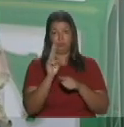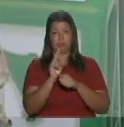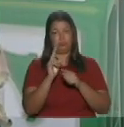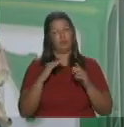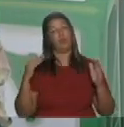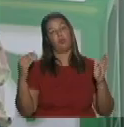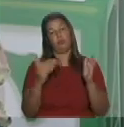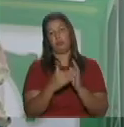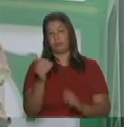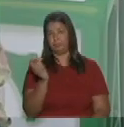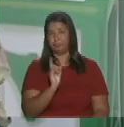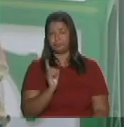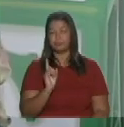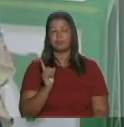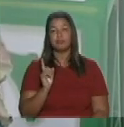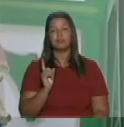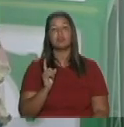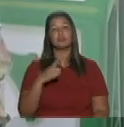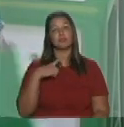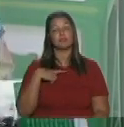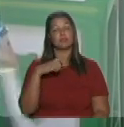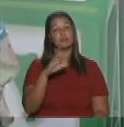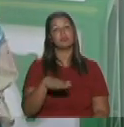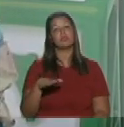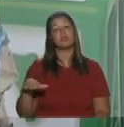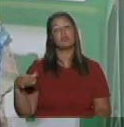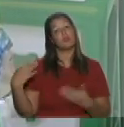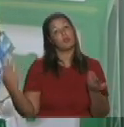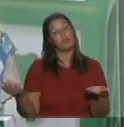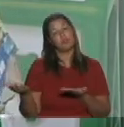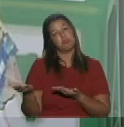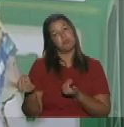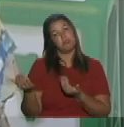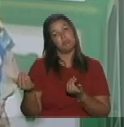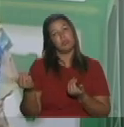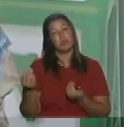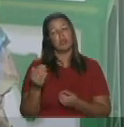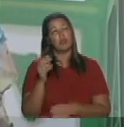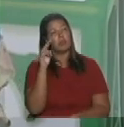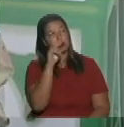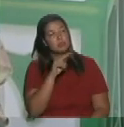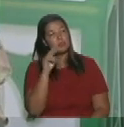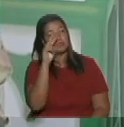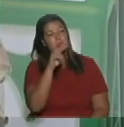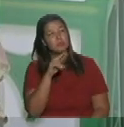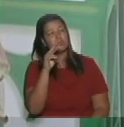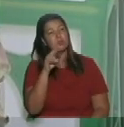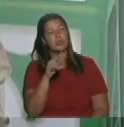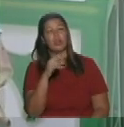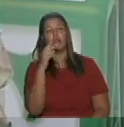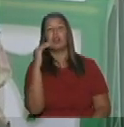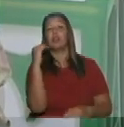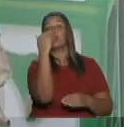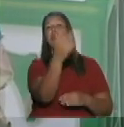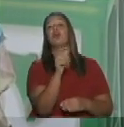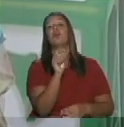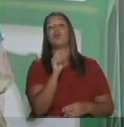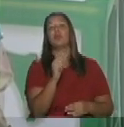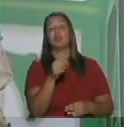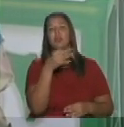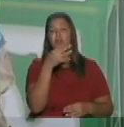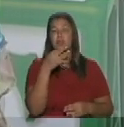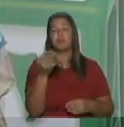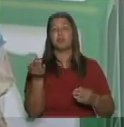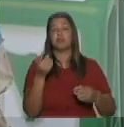o todo. Então, aí a gente tem aí lá aquela criança, aquele adolescente, ouvindo opiniões políticas,